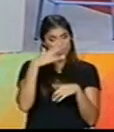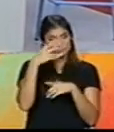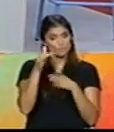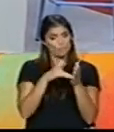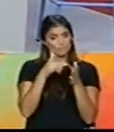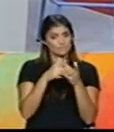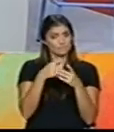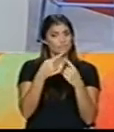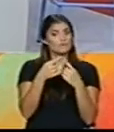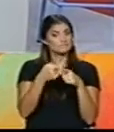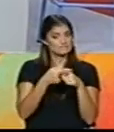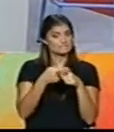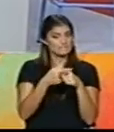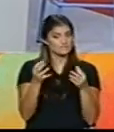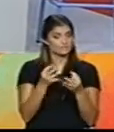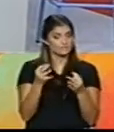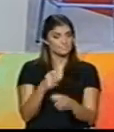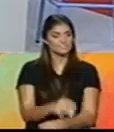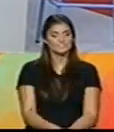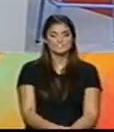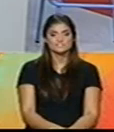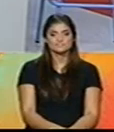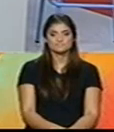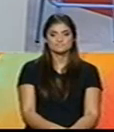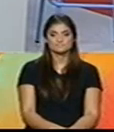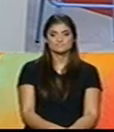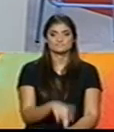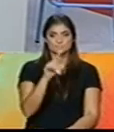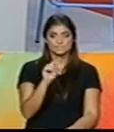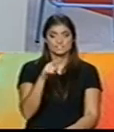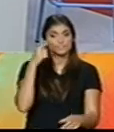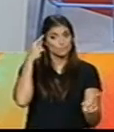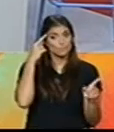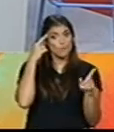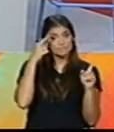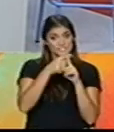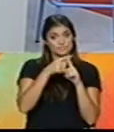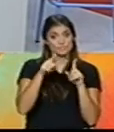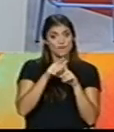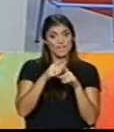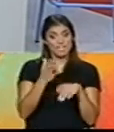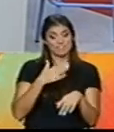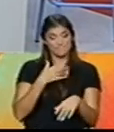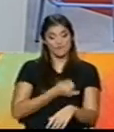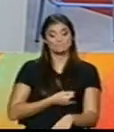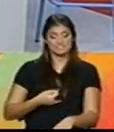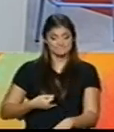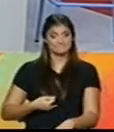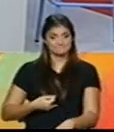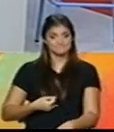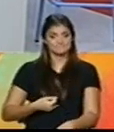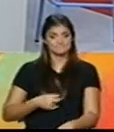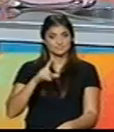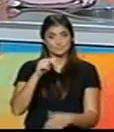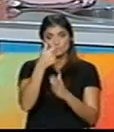Não. Modéstia à parte. Sim, modéstia à parte. Tem uma função primordial, que é abrir-nos o apetite. Sim, já, mas sem dúvida que também, assim, escrever no